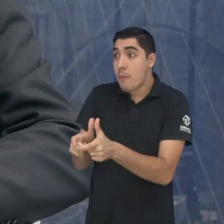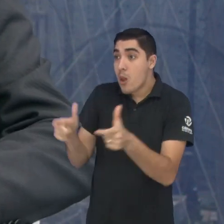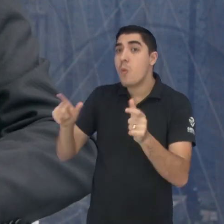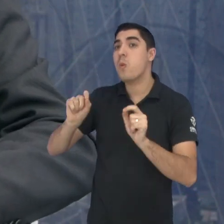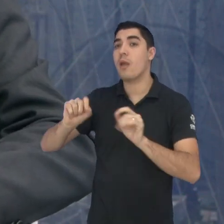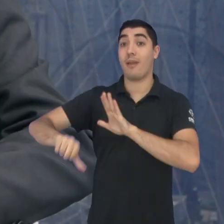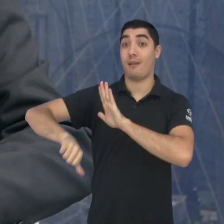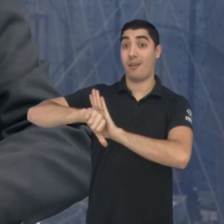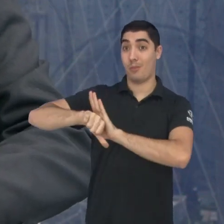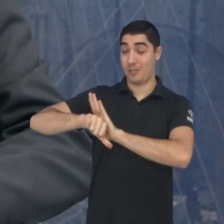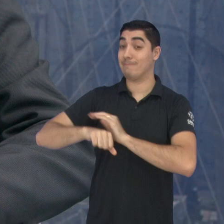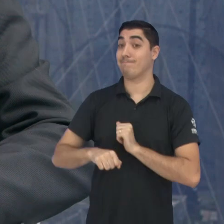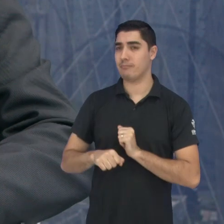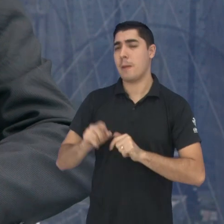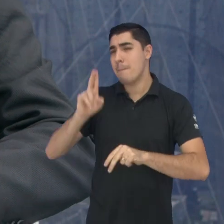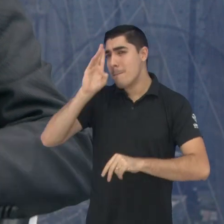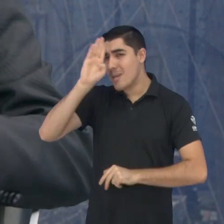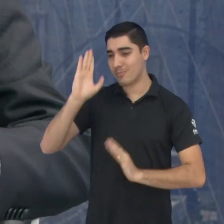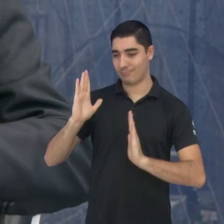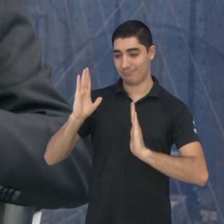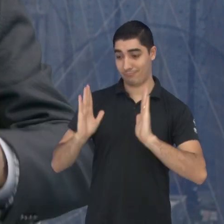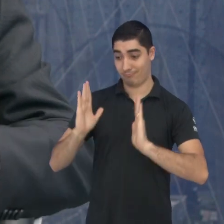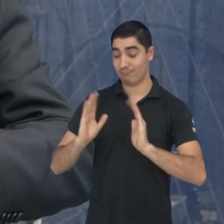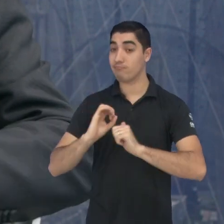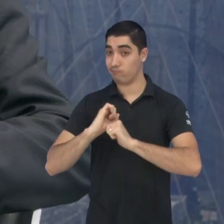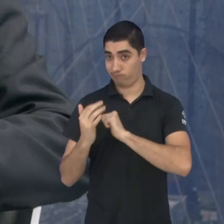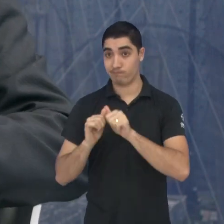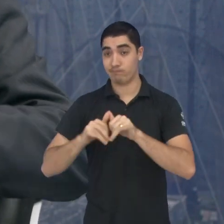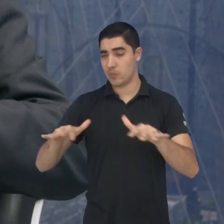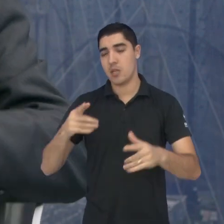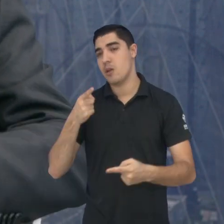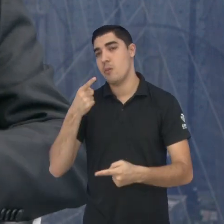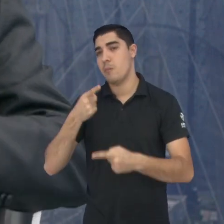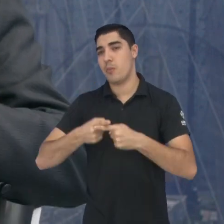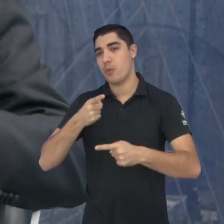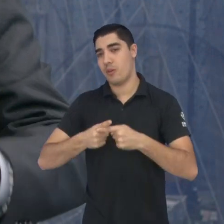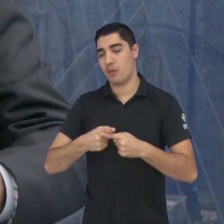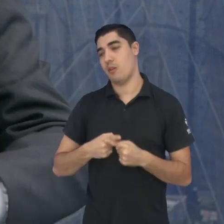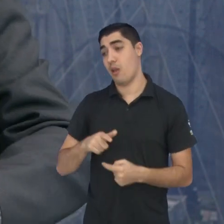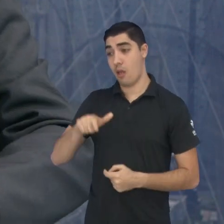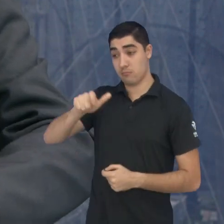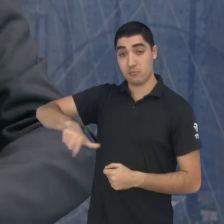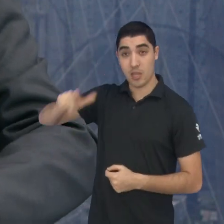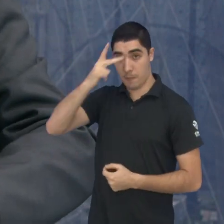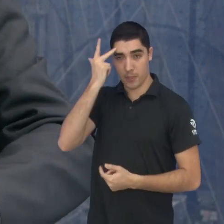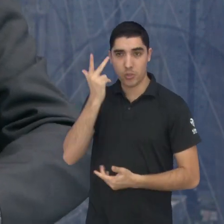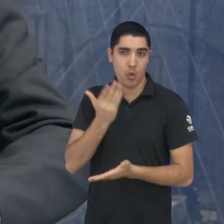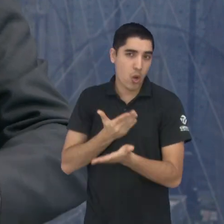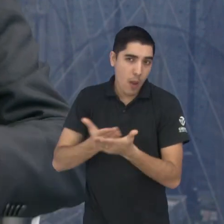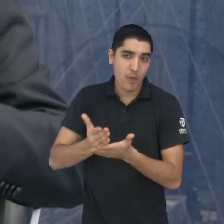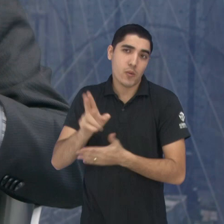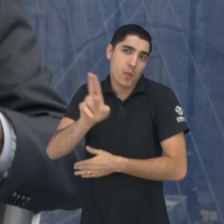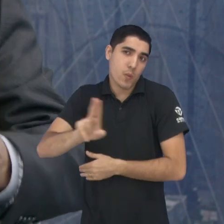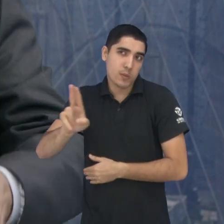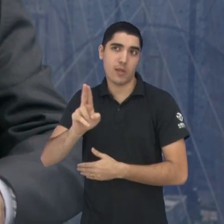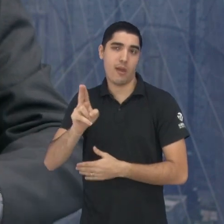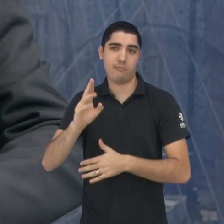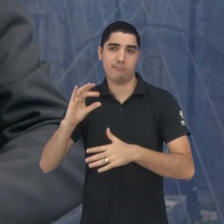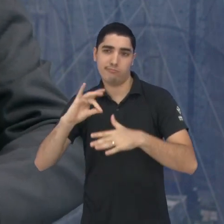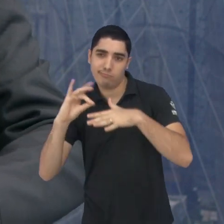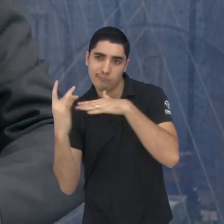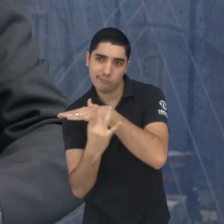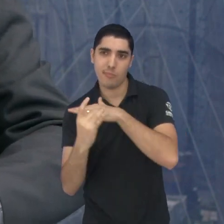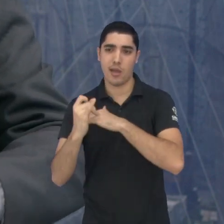incremento disso durante a pandemia. Justamente pelo fato de que as pessoas se dedicaram mais à vida nas redes, fizeram mais